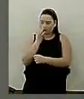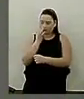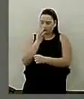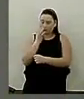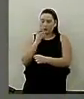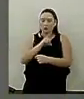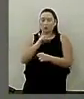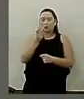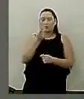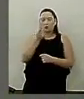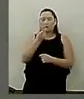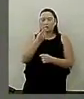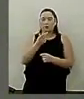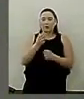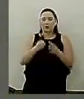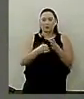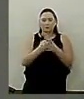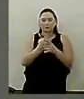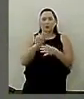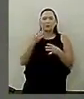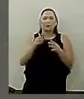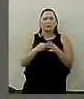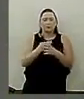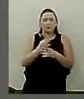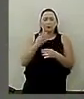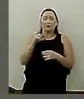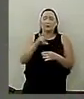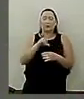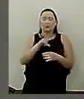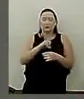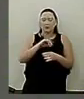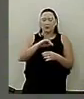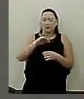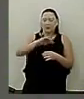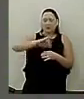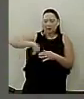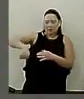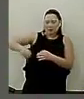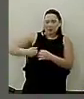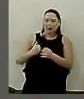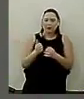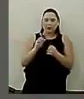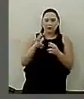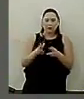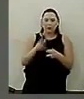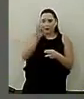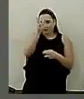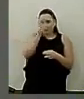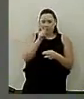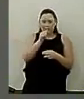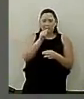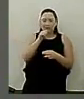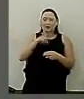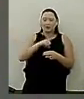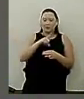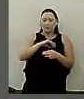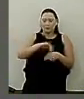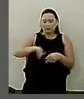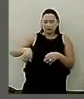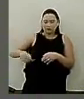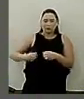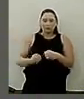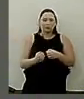E ele disse: quantas vezes eu quis juntar você debaixo das minhas asas, como a galinha junta os pintinhos, e você não